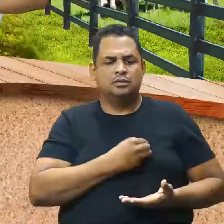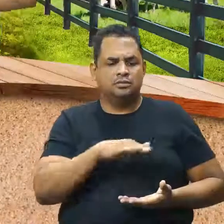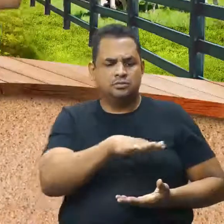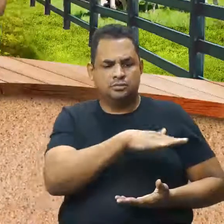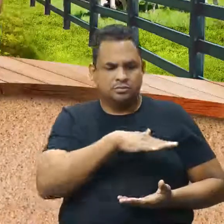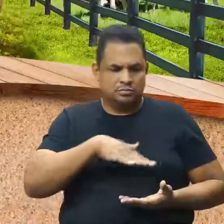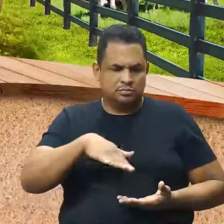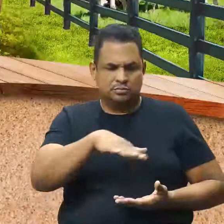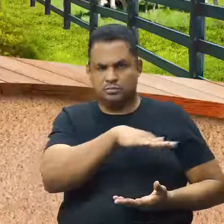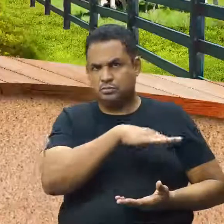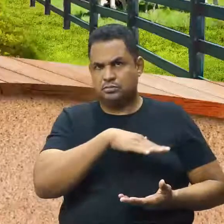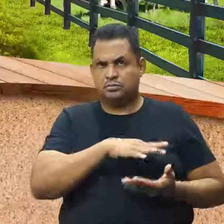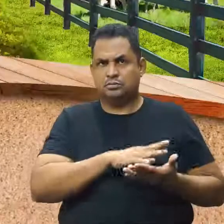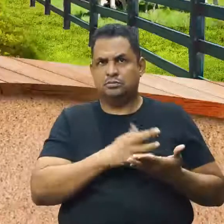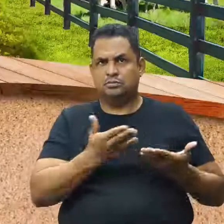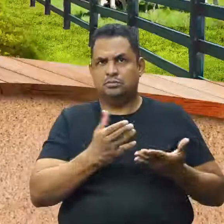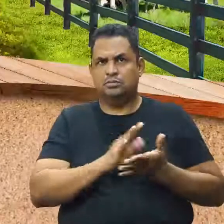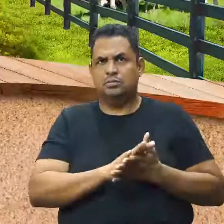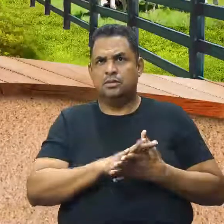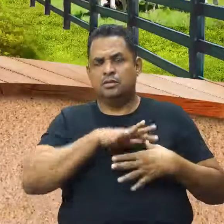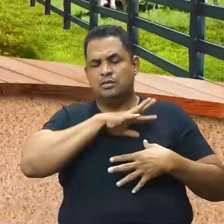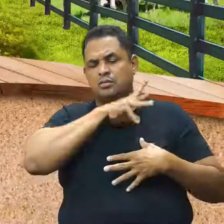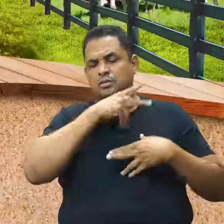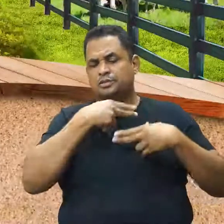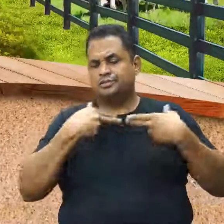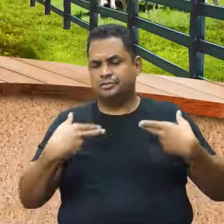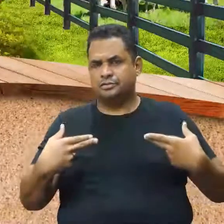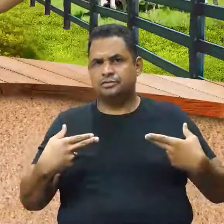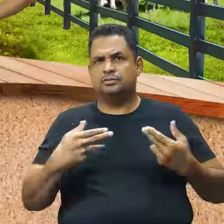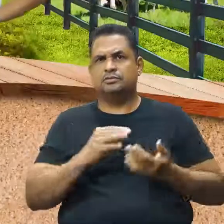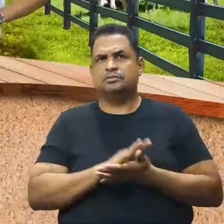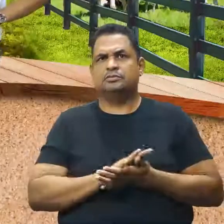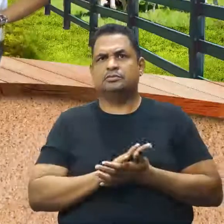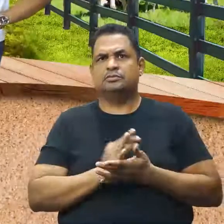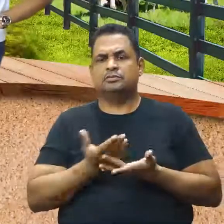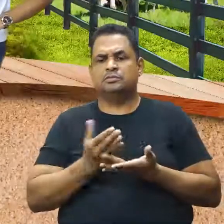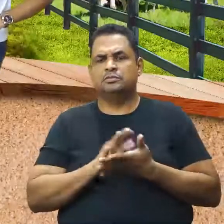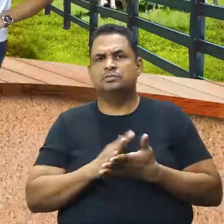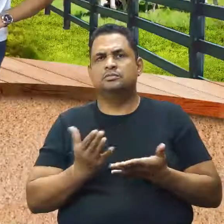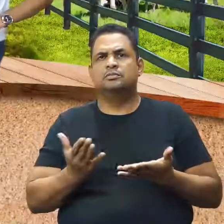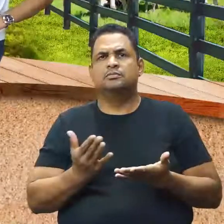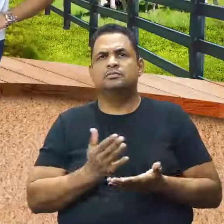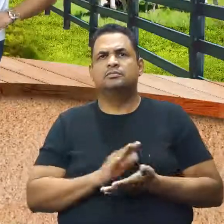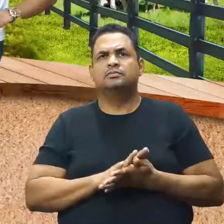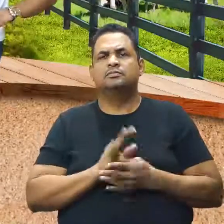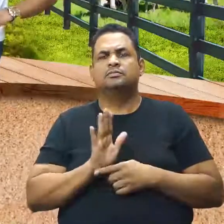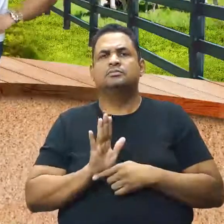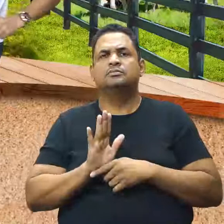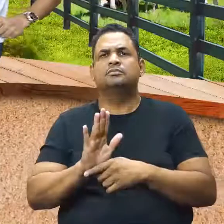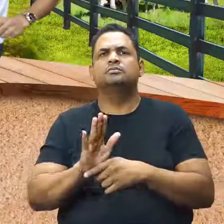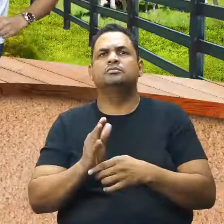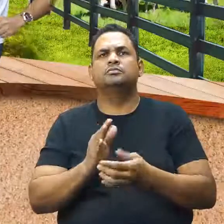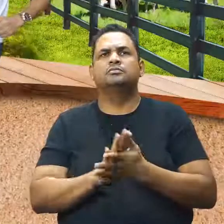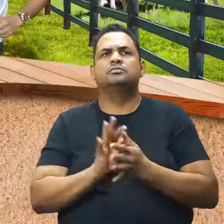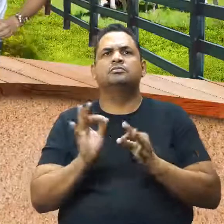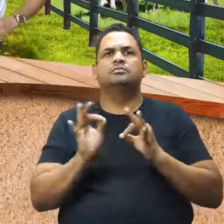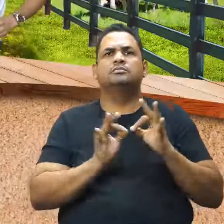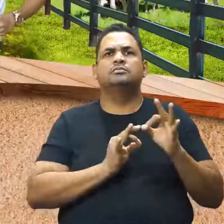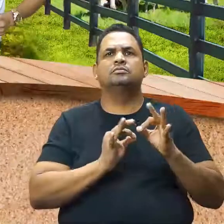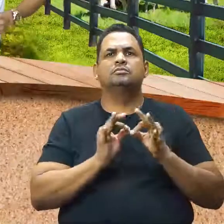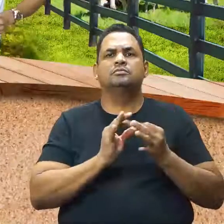para a fauna, que são as espécies de animais, favorecendo aí formações